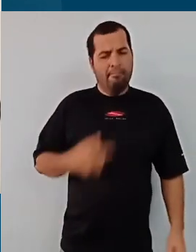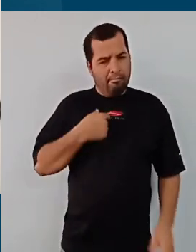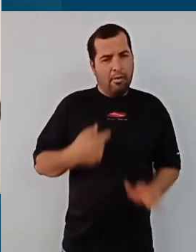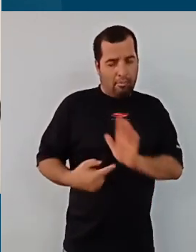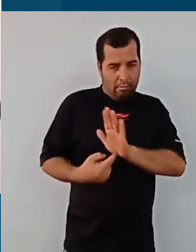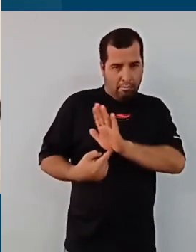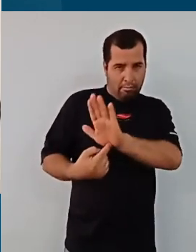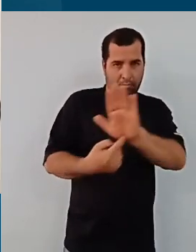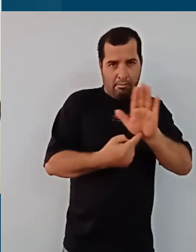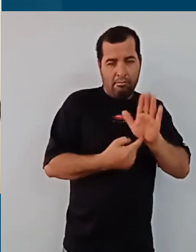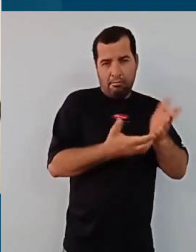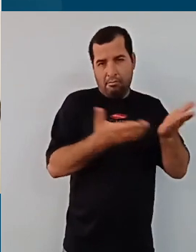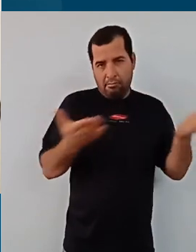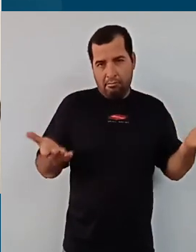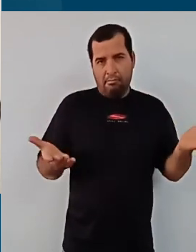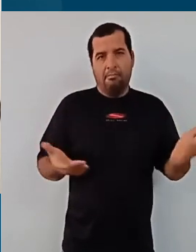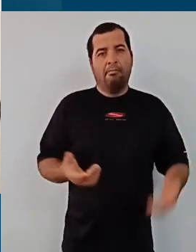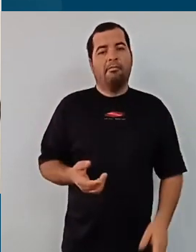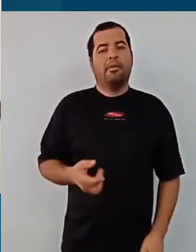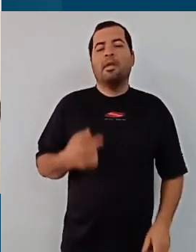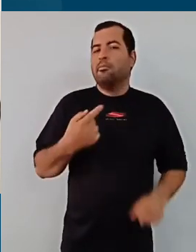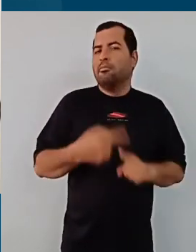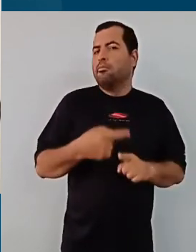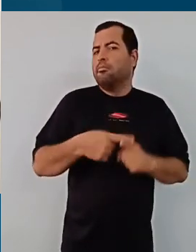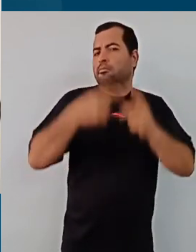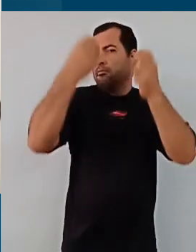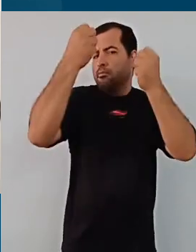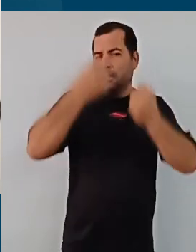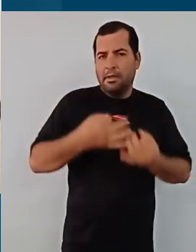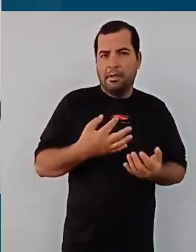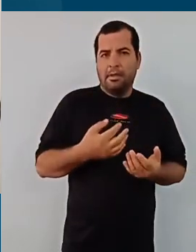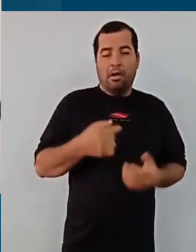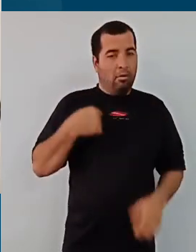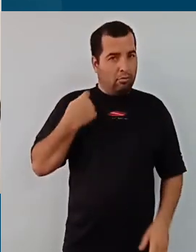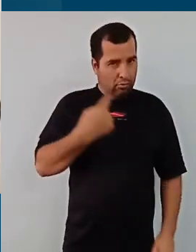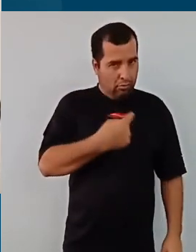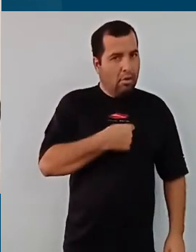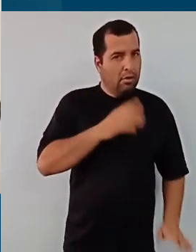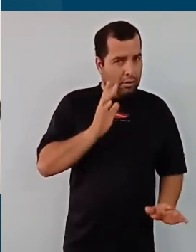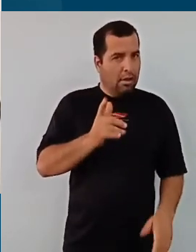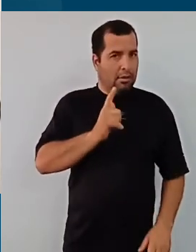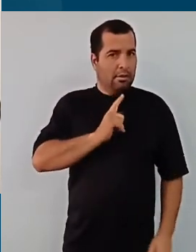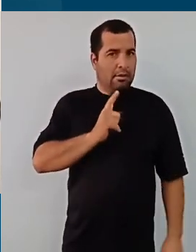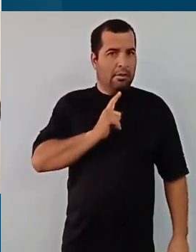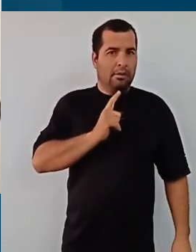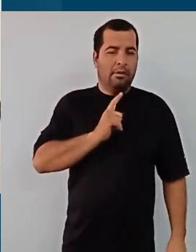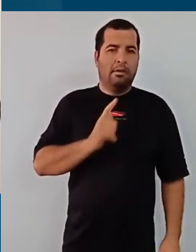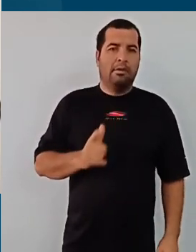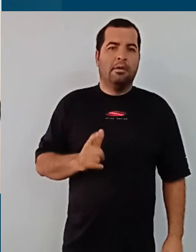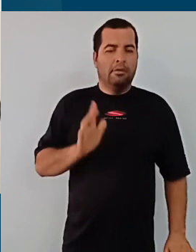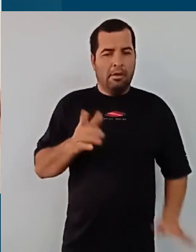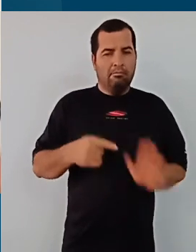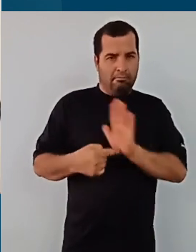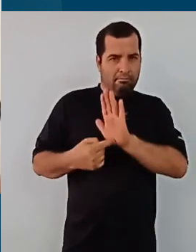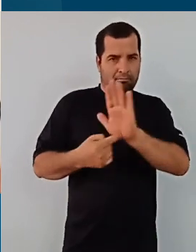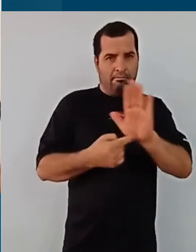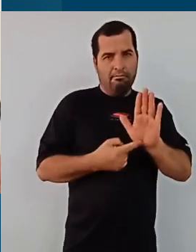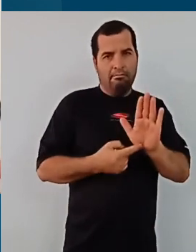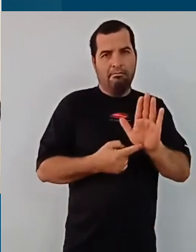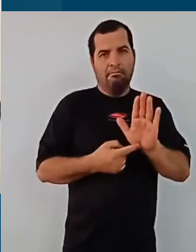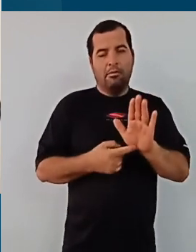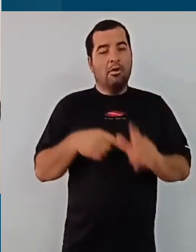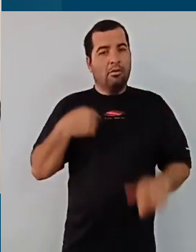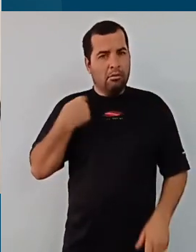conjunto de circunstâncias para dizer que, embora nós tenhamos, você falou, né, e colocou, olha, você